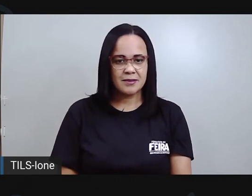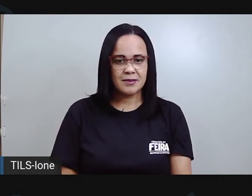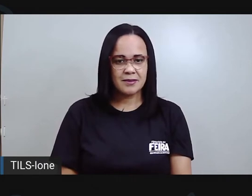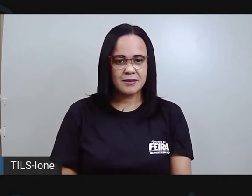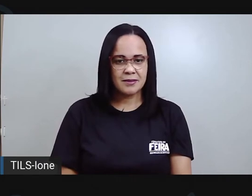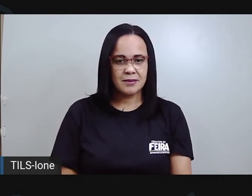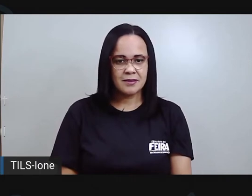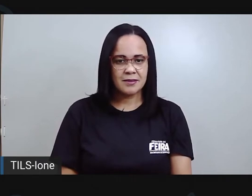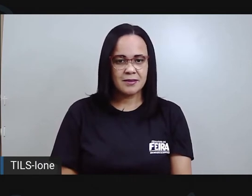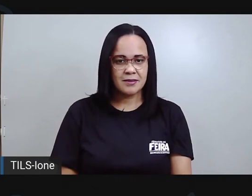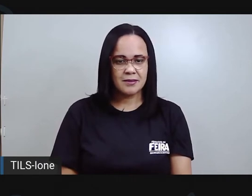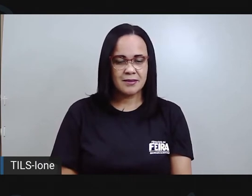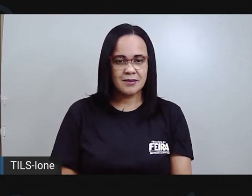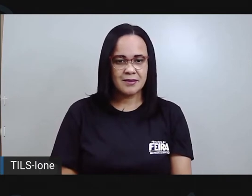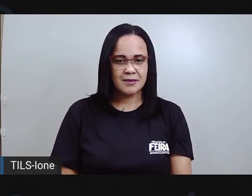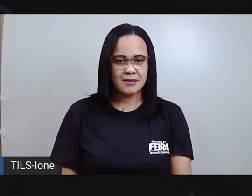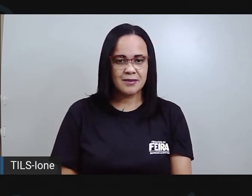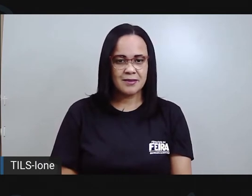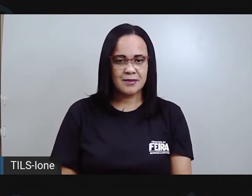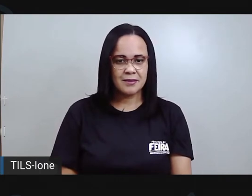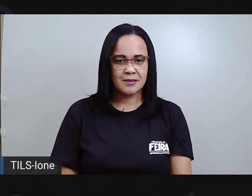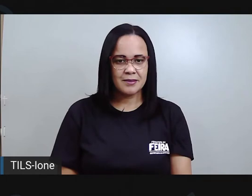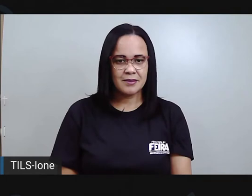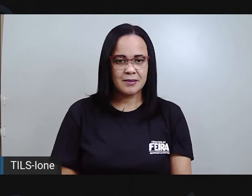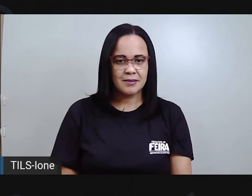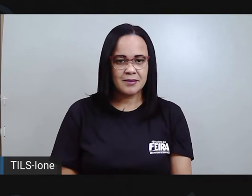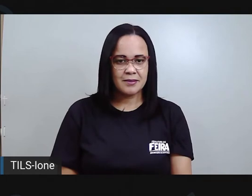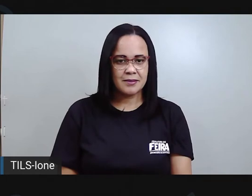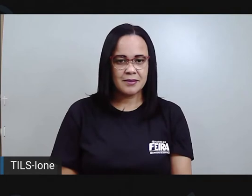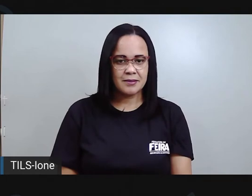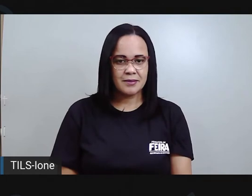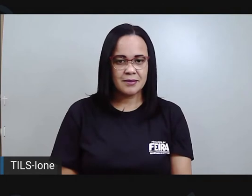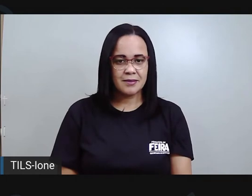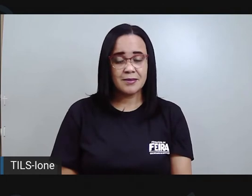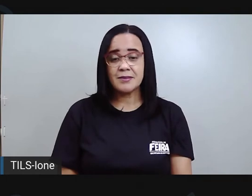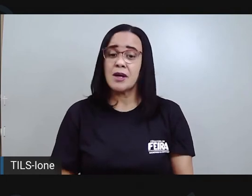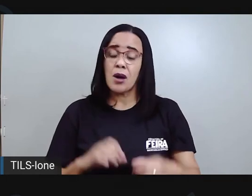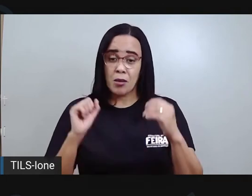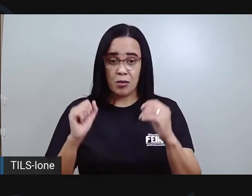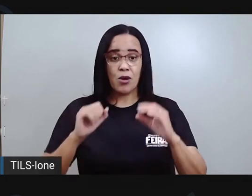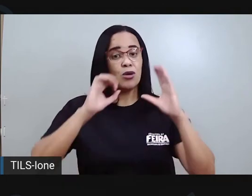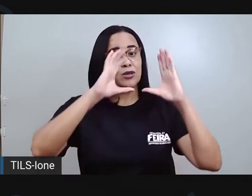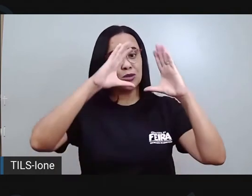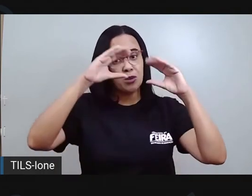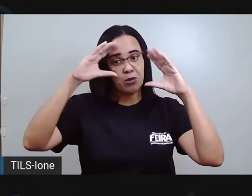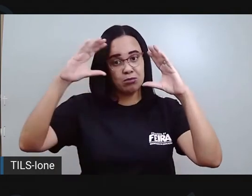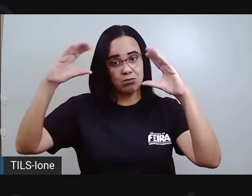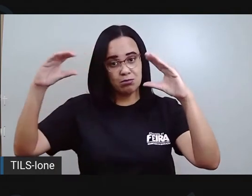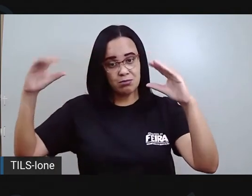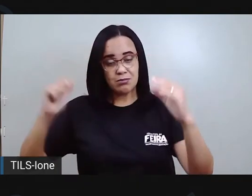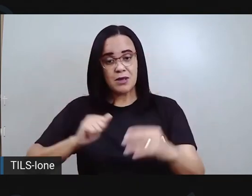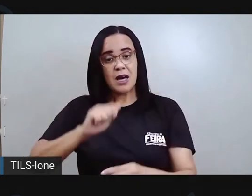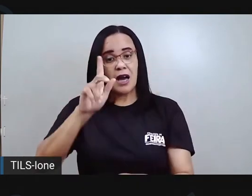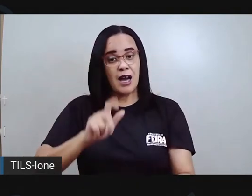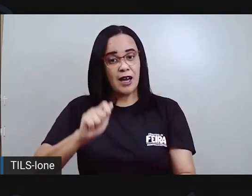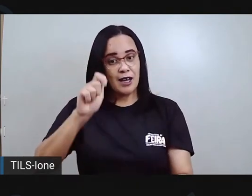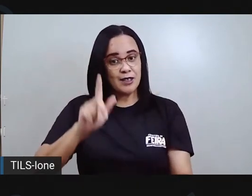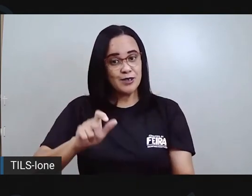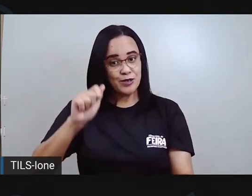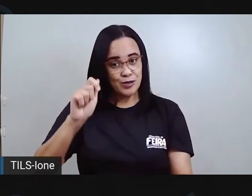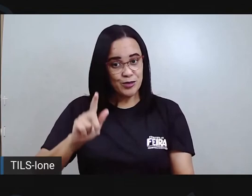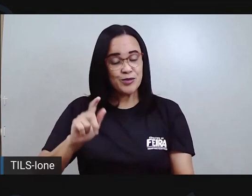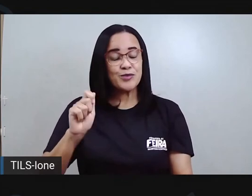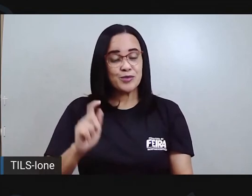Isso mesmo. Podemos fazer uma nuvenzinha. Vou usar agora o azul claro.